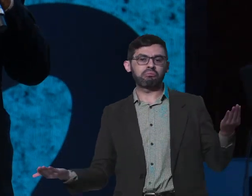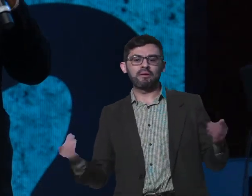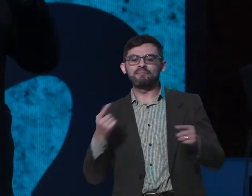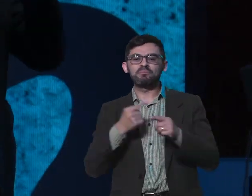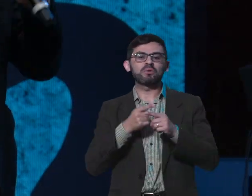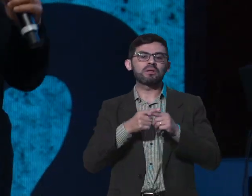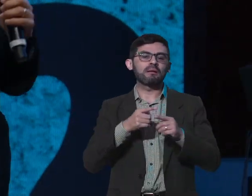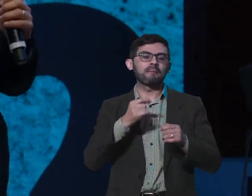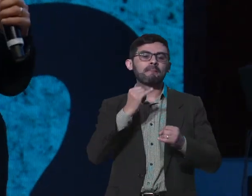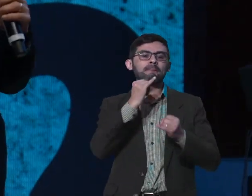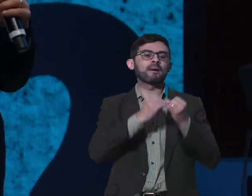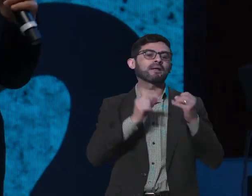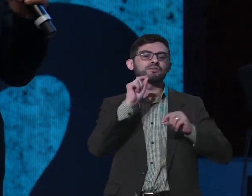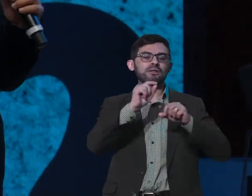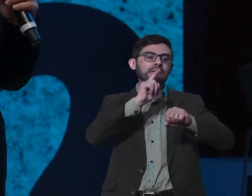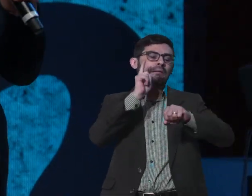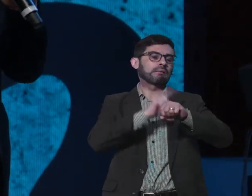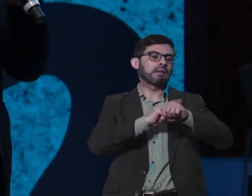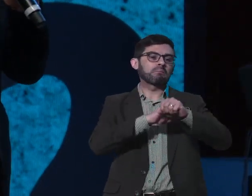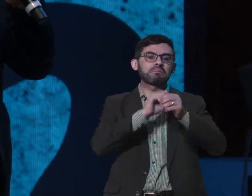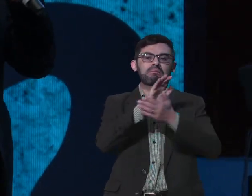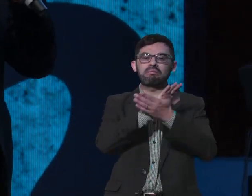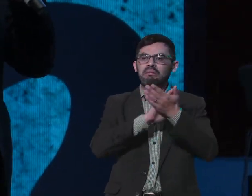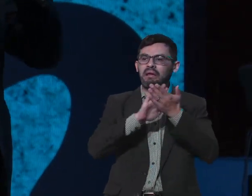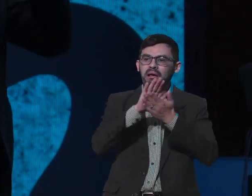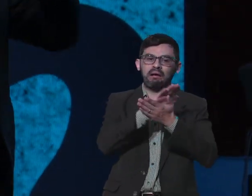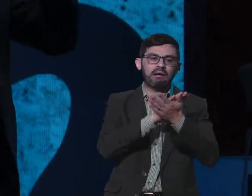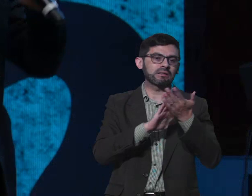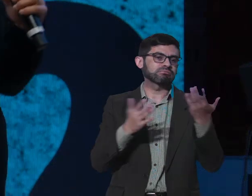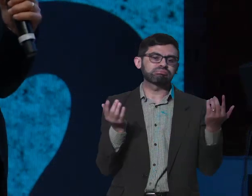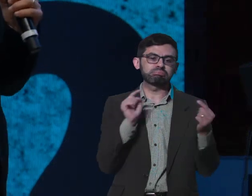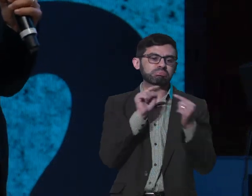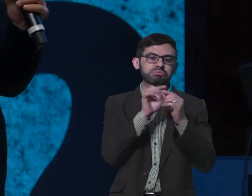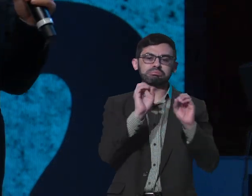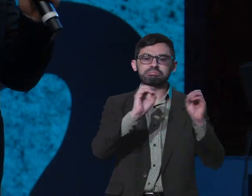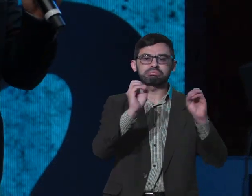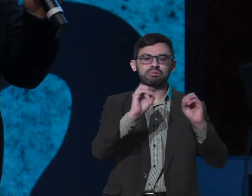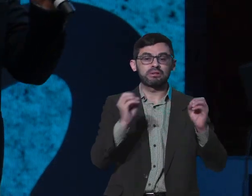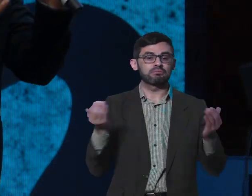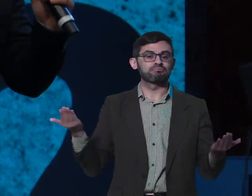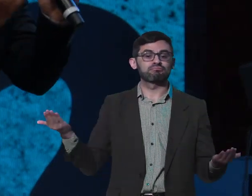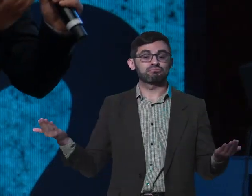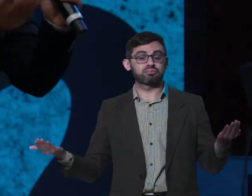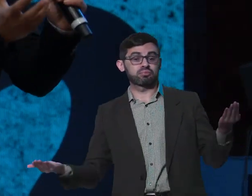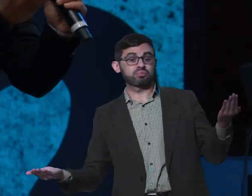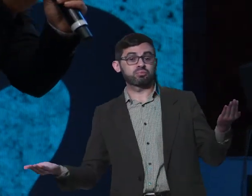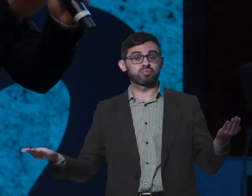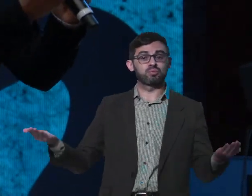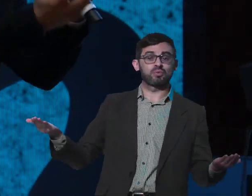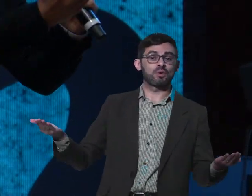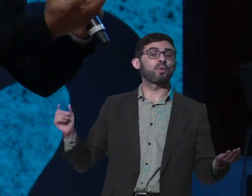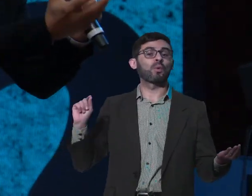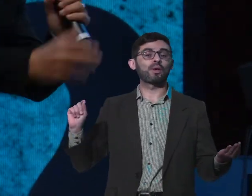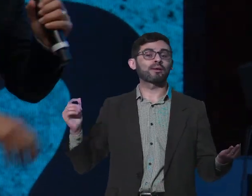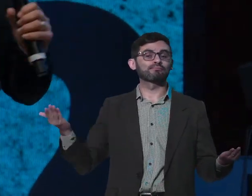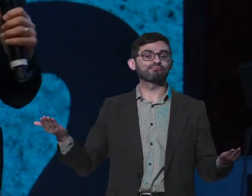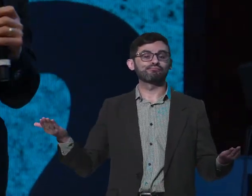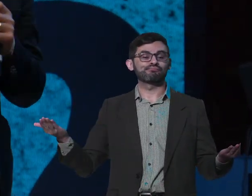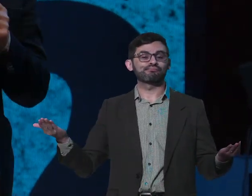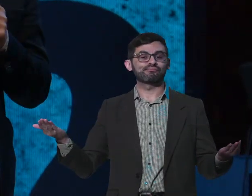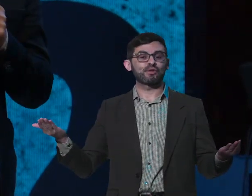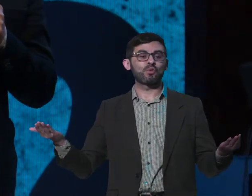parece que naquele momento nada fazia sentido para você. Como estaria esse pêndulo?